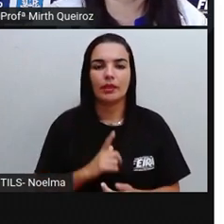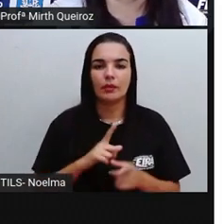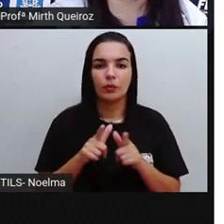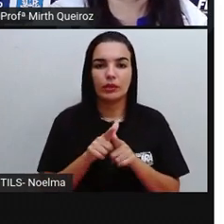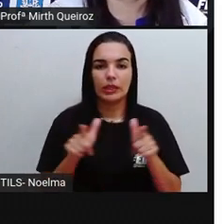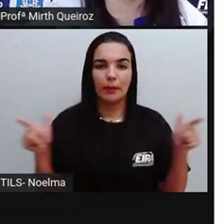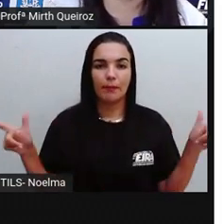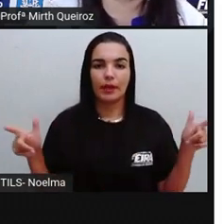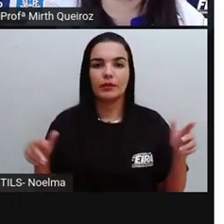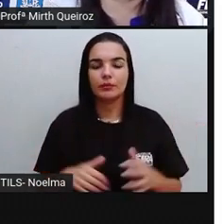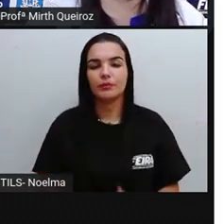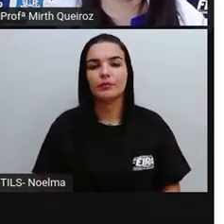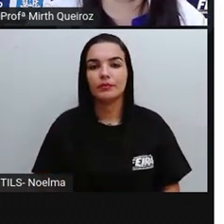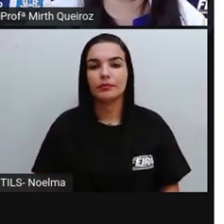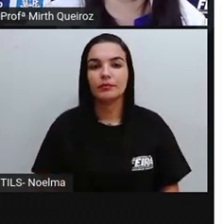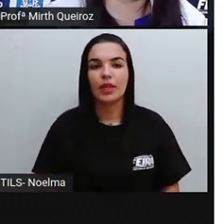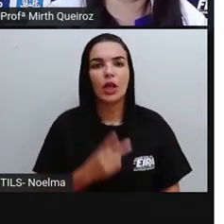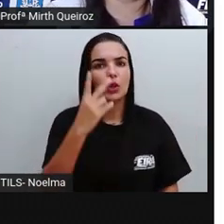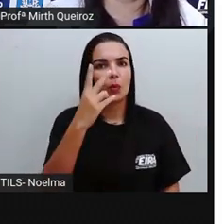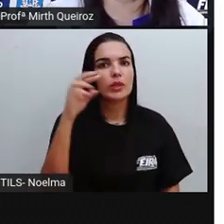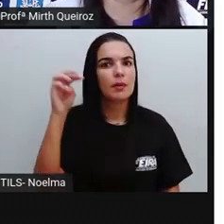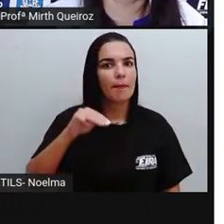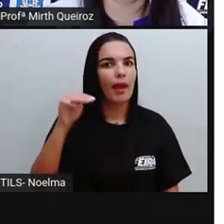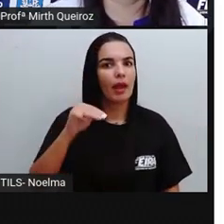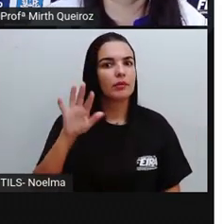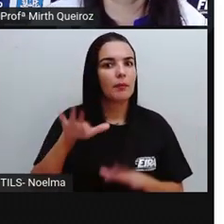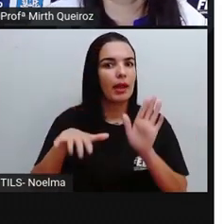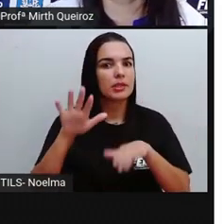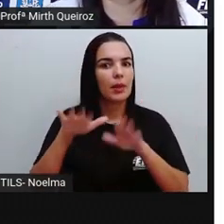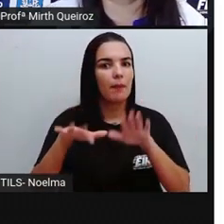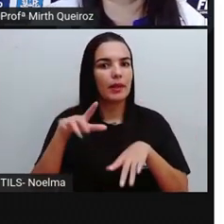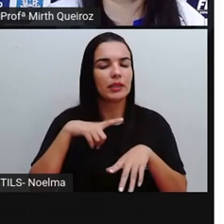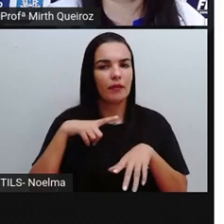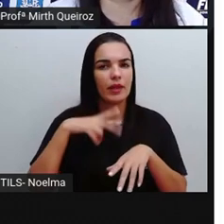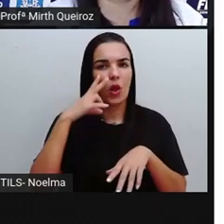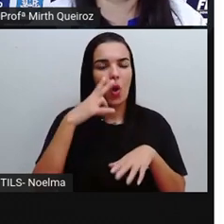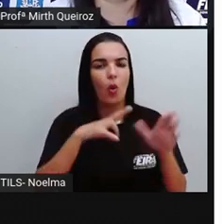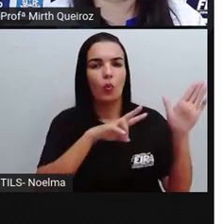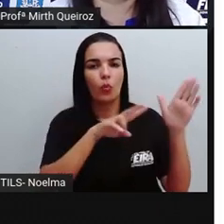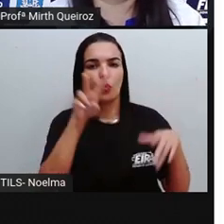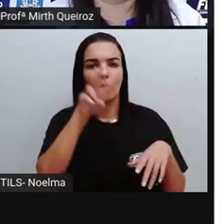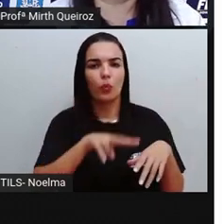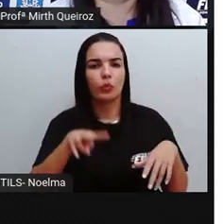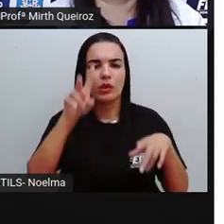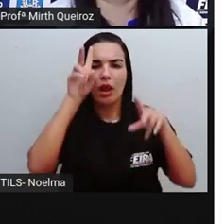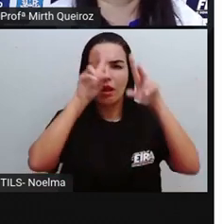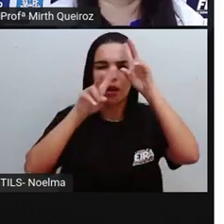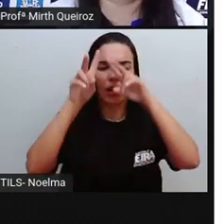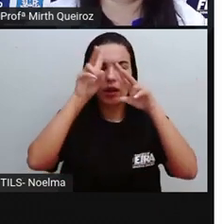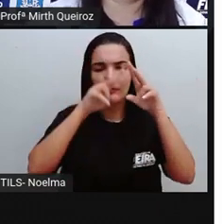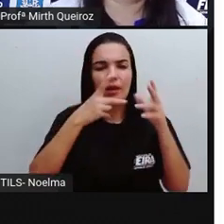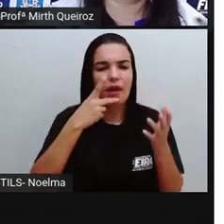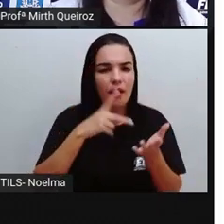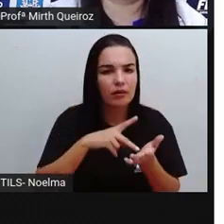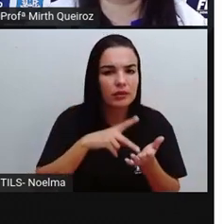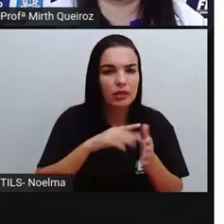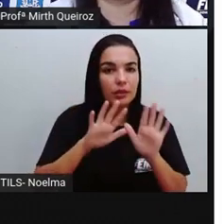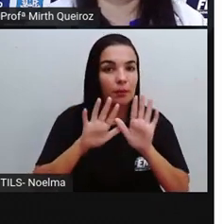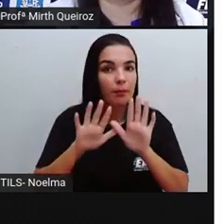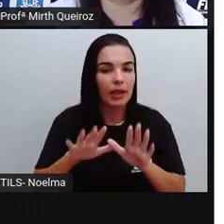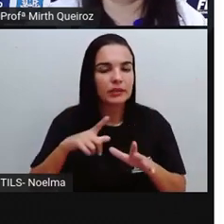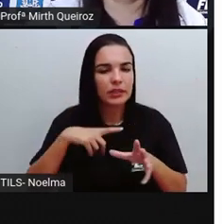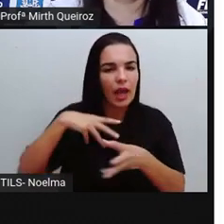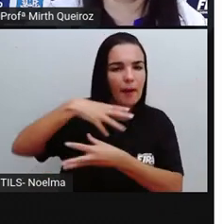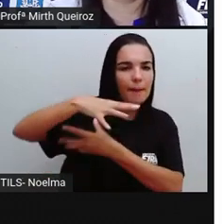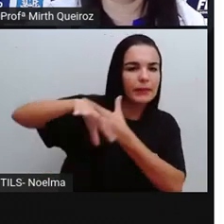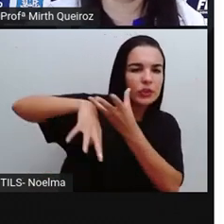tamanho dessa tela. Note que na tela ele utiliza muitos elementos que lembram a realidade, porém tudo muito misturado,